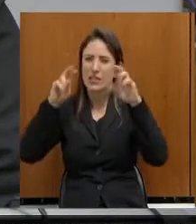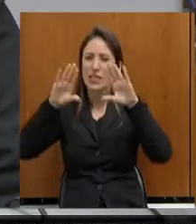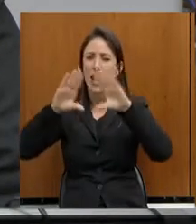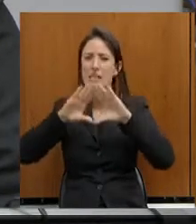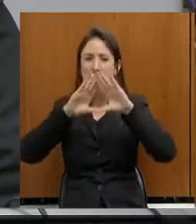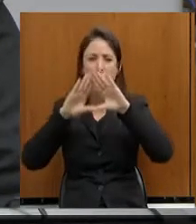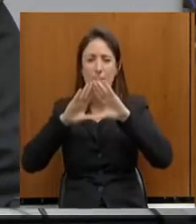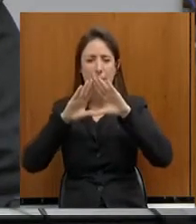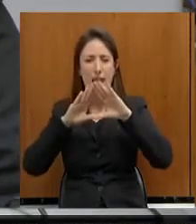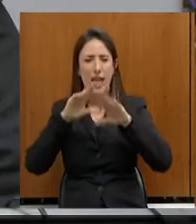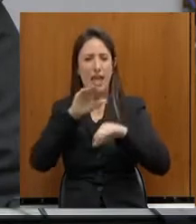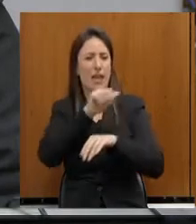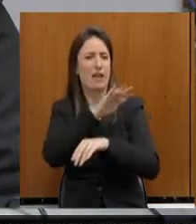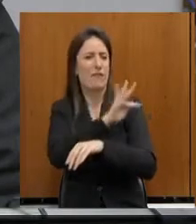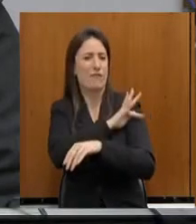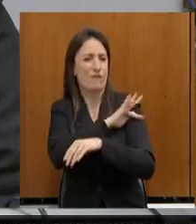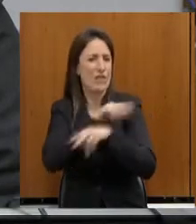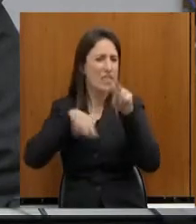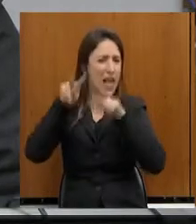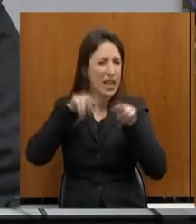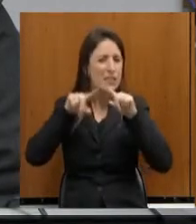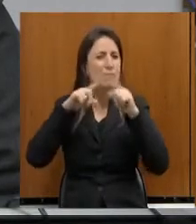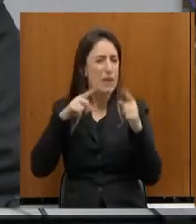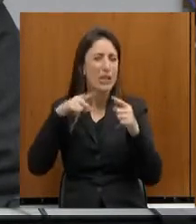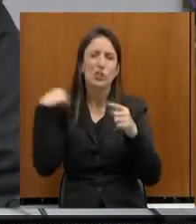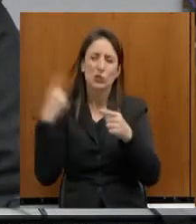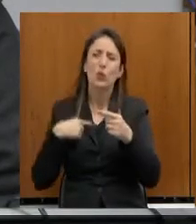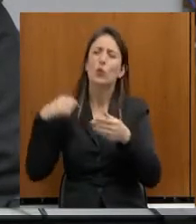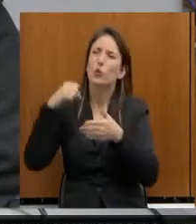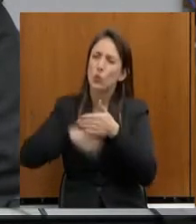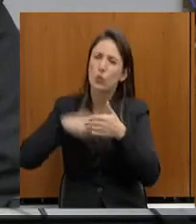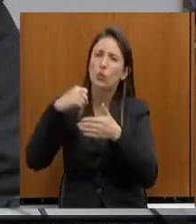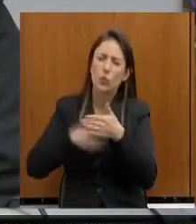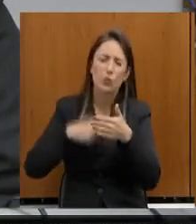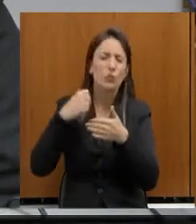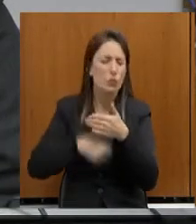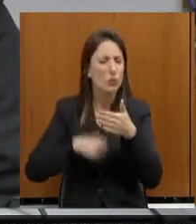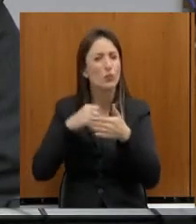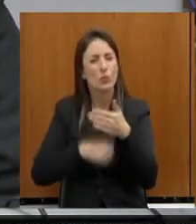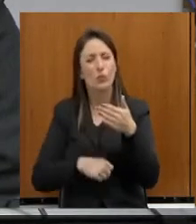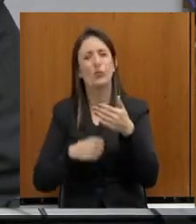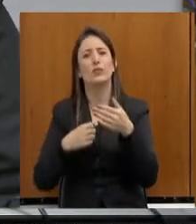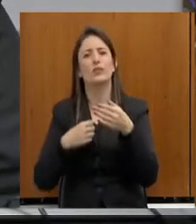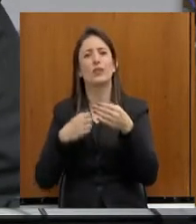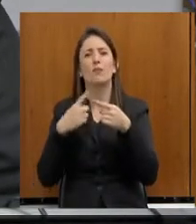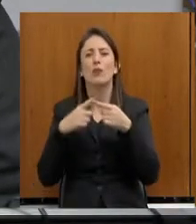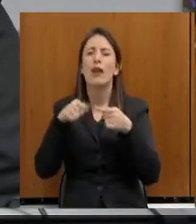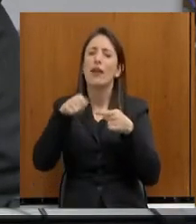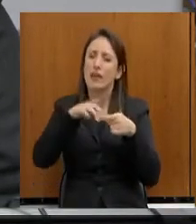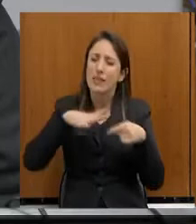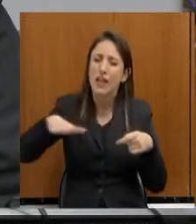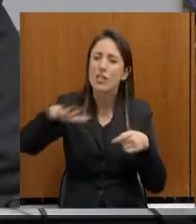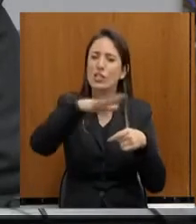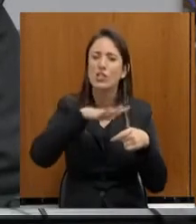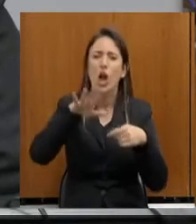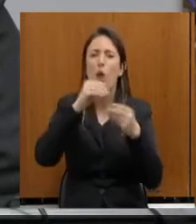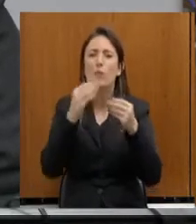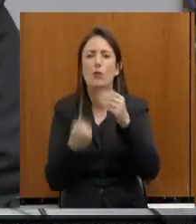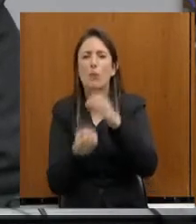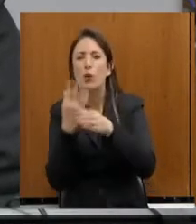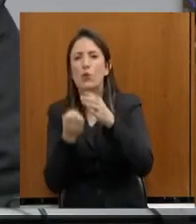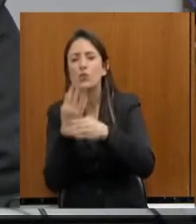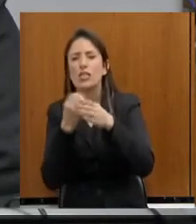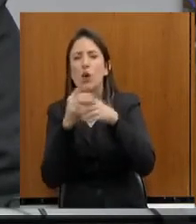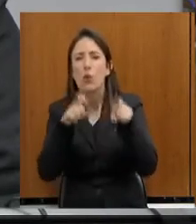estamos lutando nisso desde o início do nosso mandato sobre uma região de muita produção rural no Triângulo Mineiro